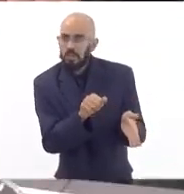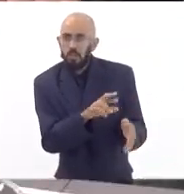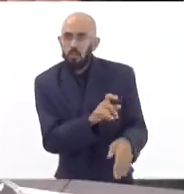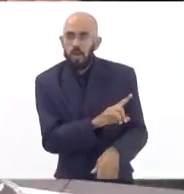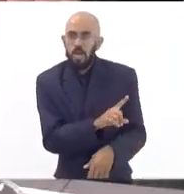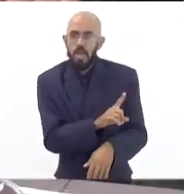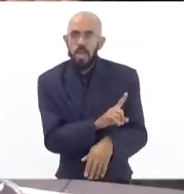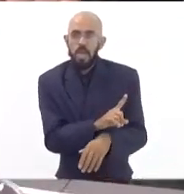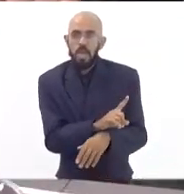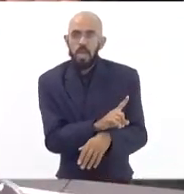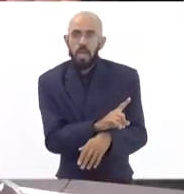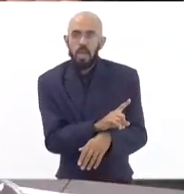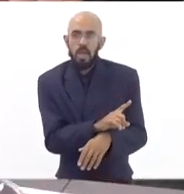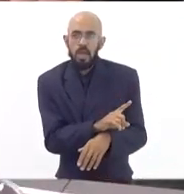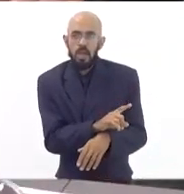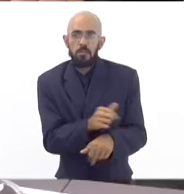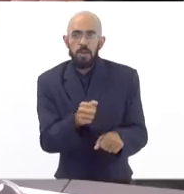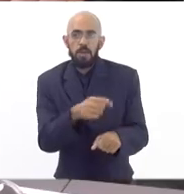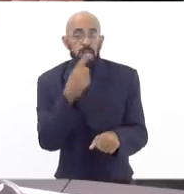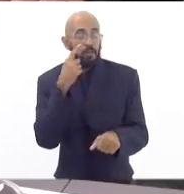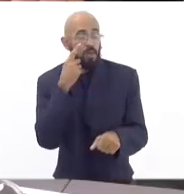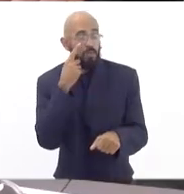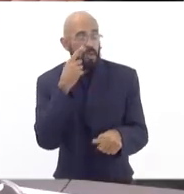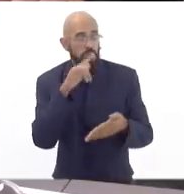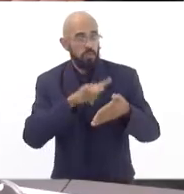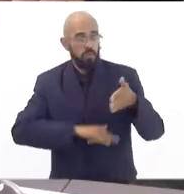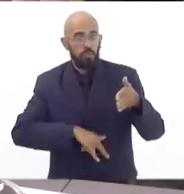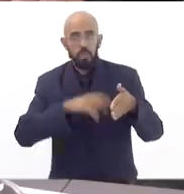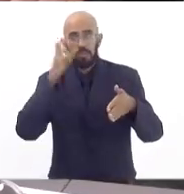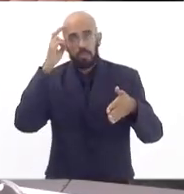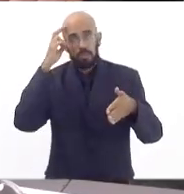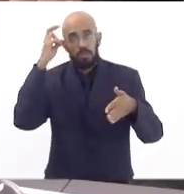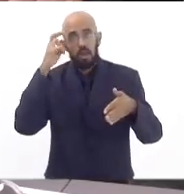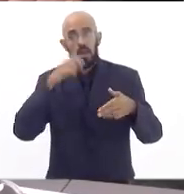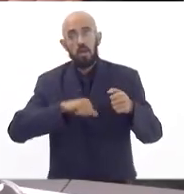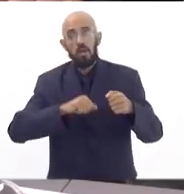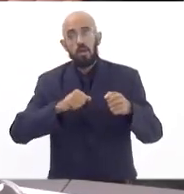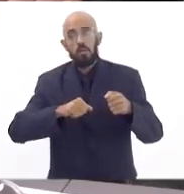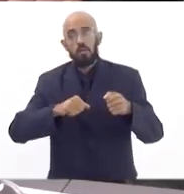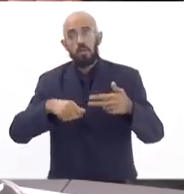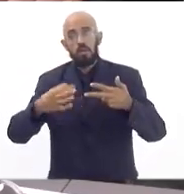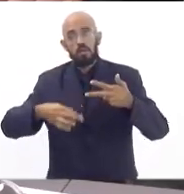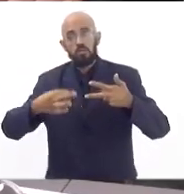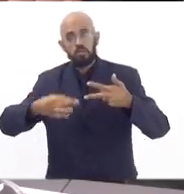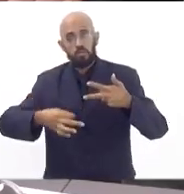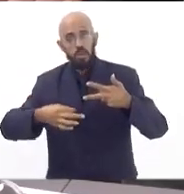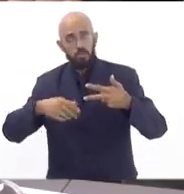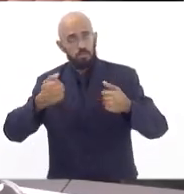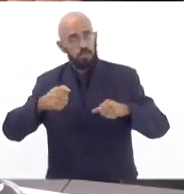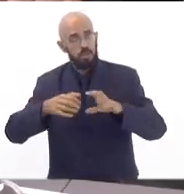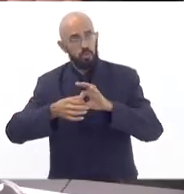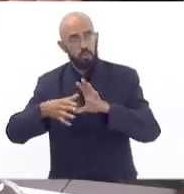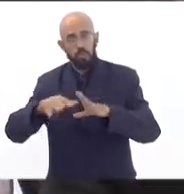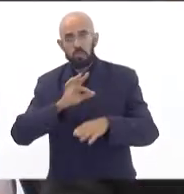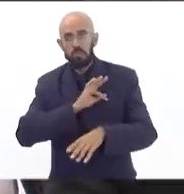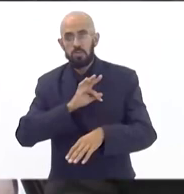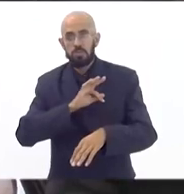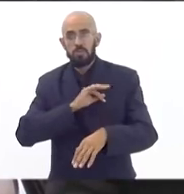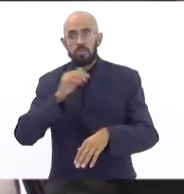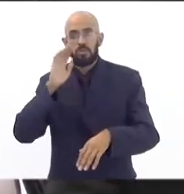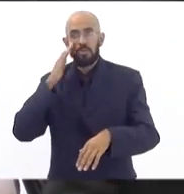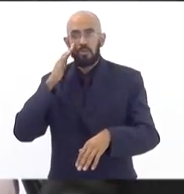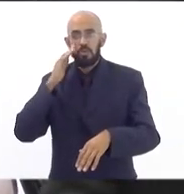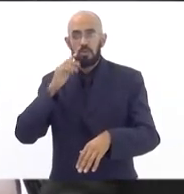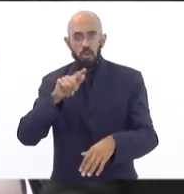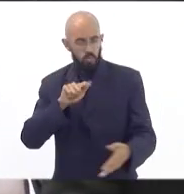para ter essa análise desses documentos de inteligência tem que o poder judiciário autorizar polícia fazer mas só acho que o Gustavo entendeu